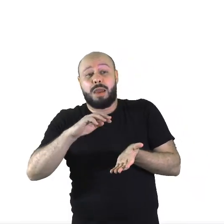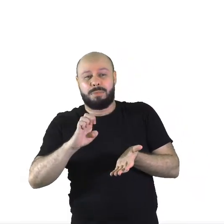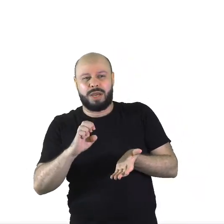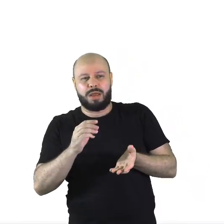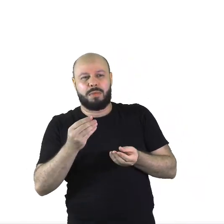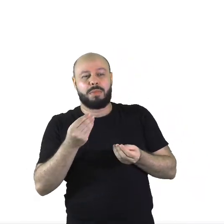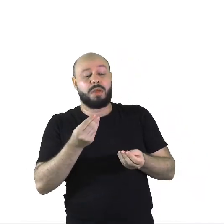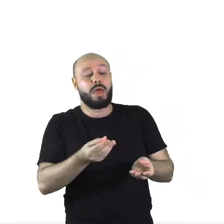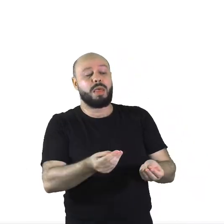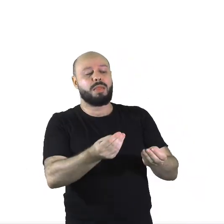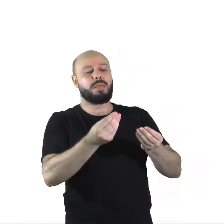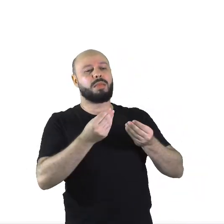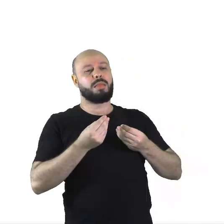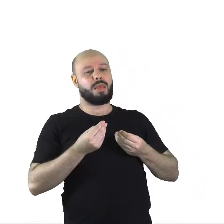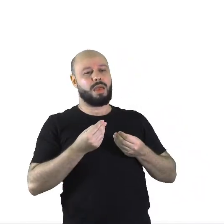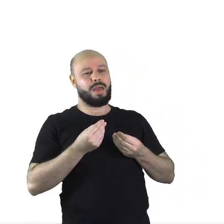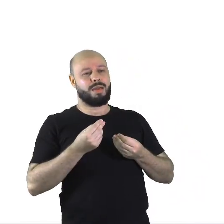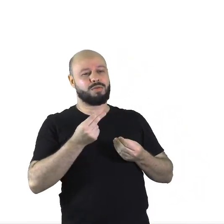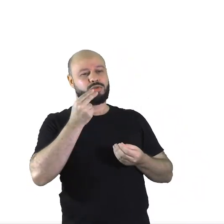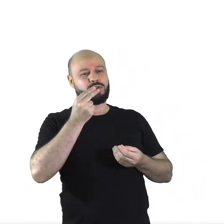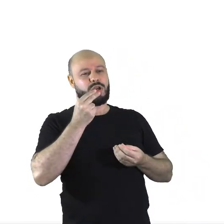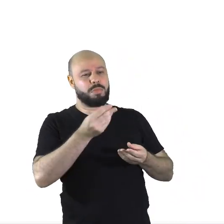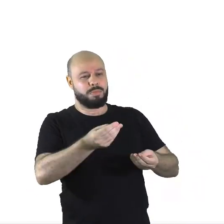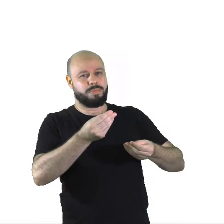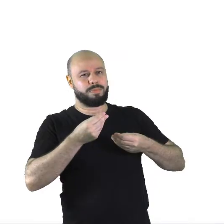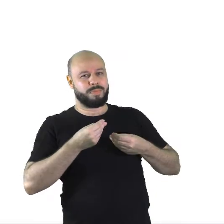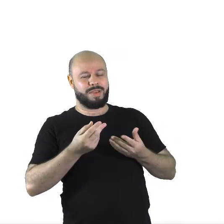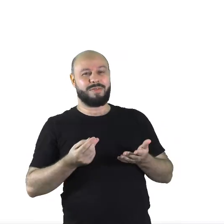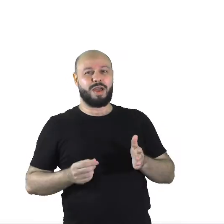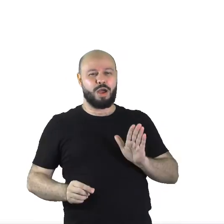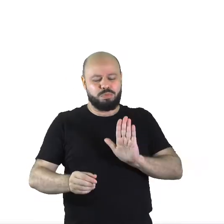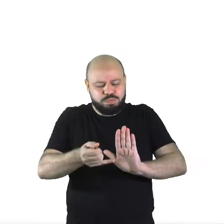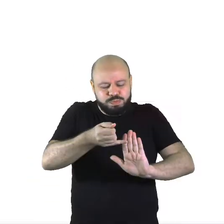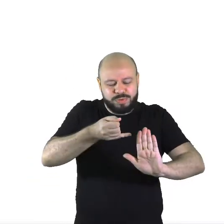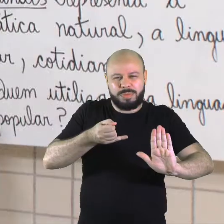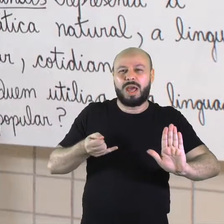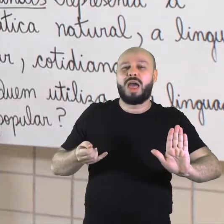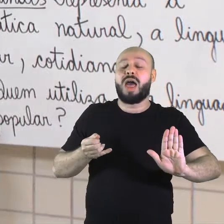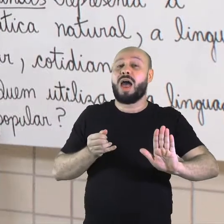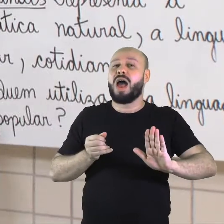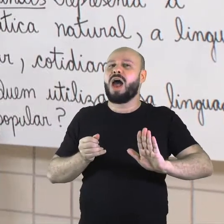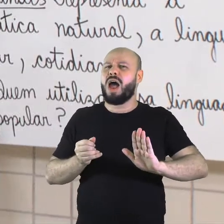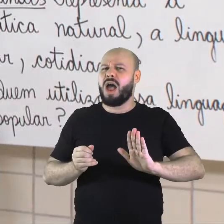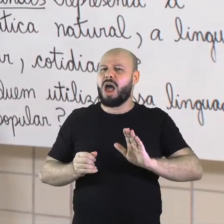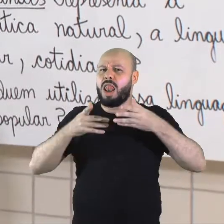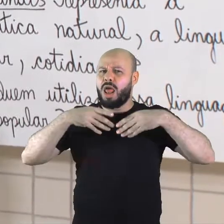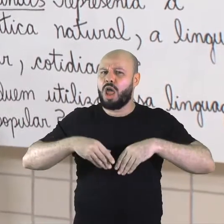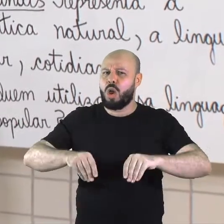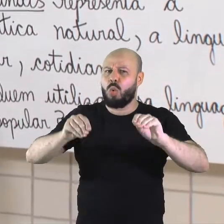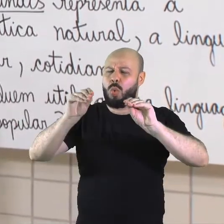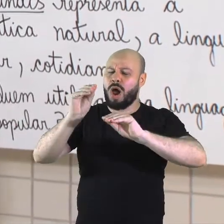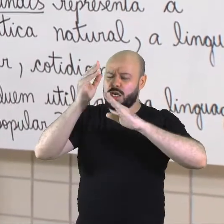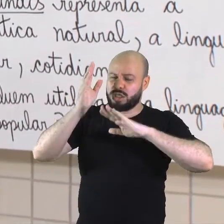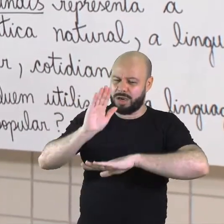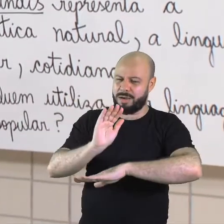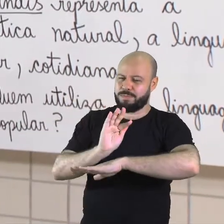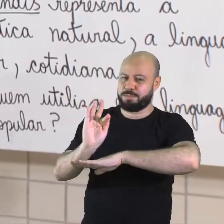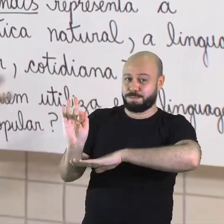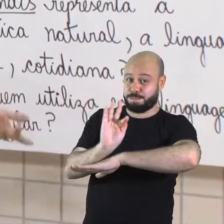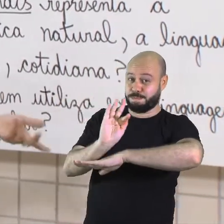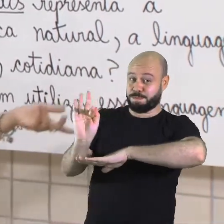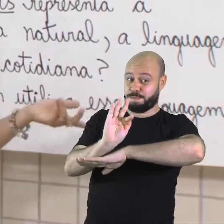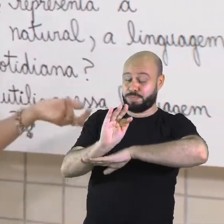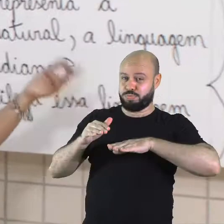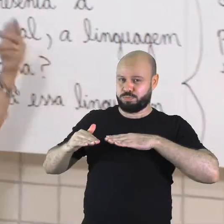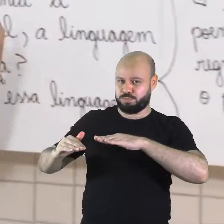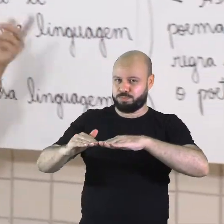poema colocando esse primeiro verso, que é a linguagem padrão, né, a linguagem normativa lá da gramática. E aí a